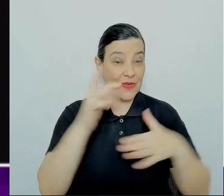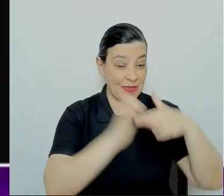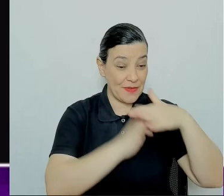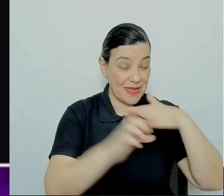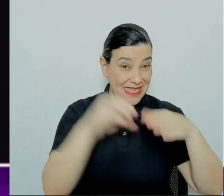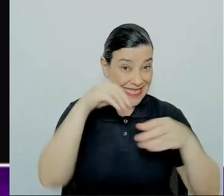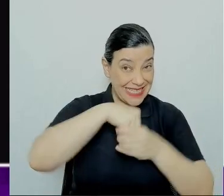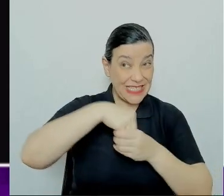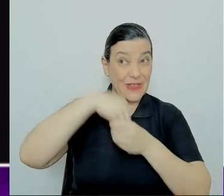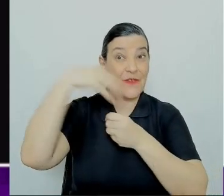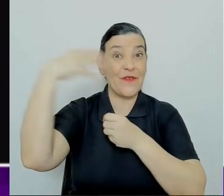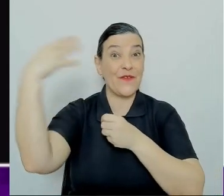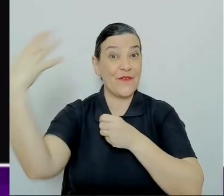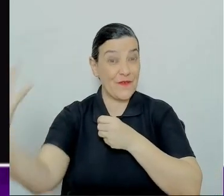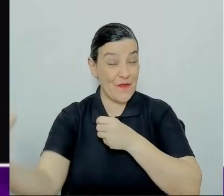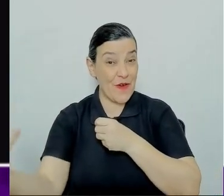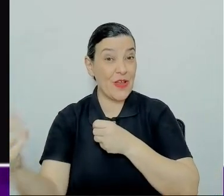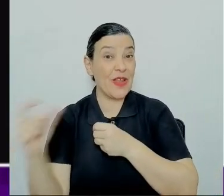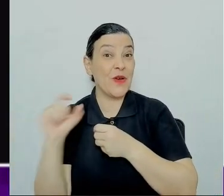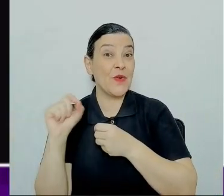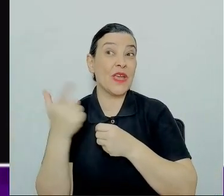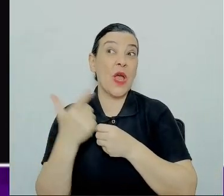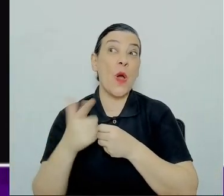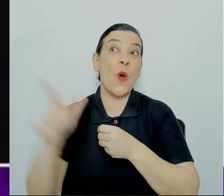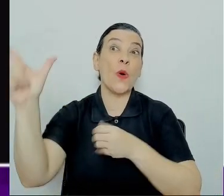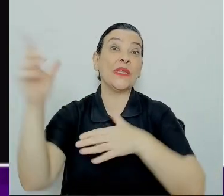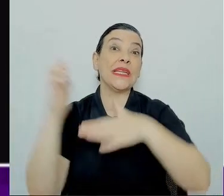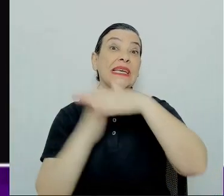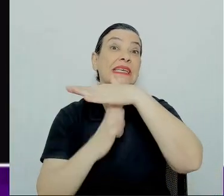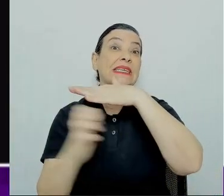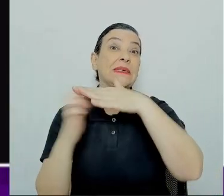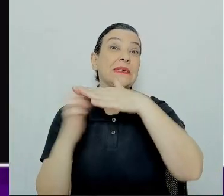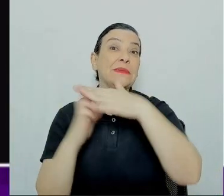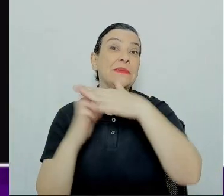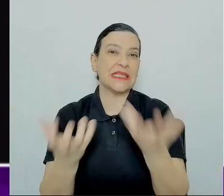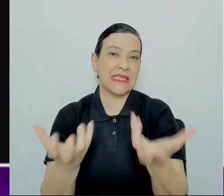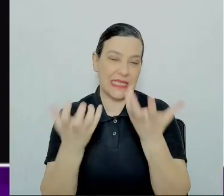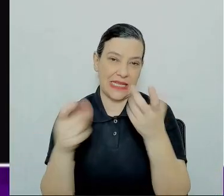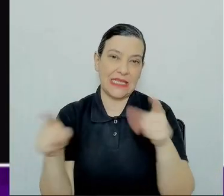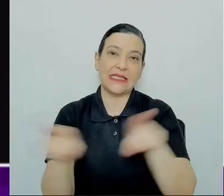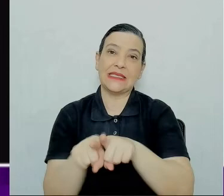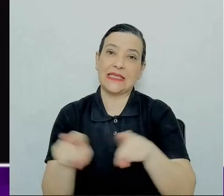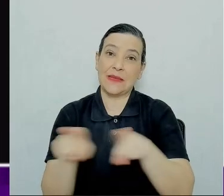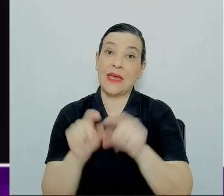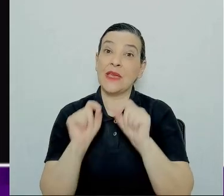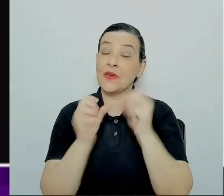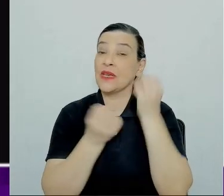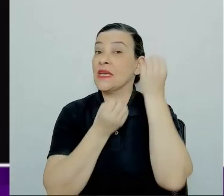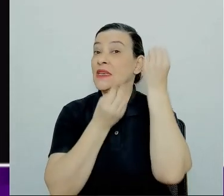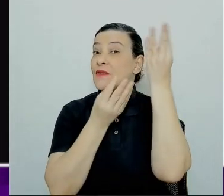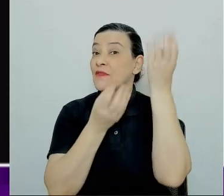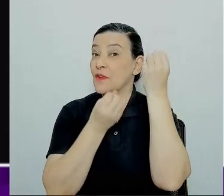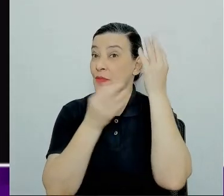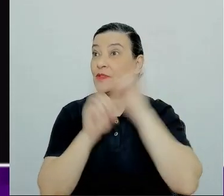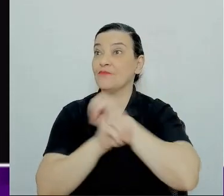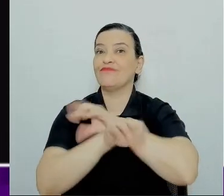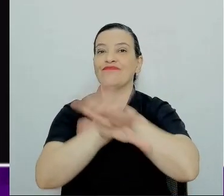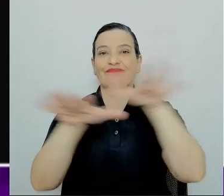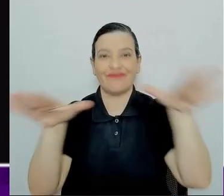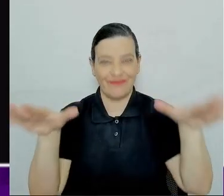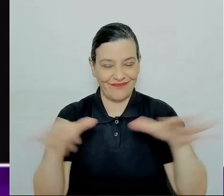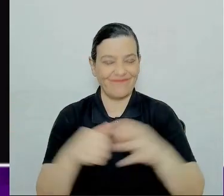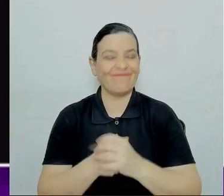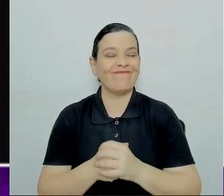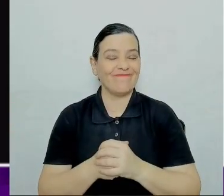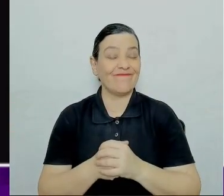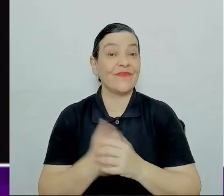às vezes visando uma outra empresa, visando até mesmo um vazamento de informações. Então, eu acho que a questão